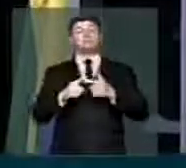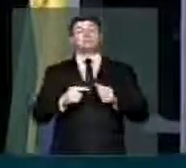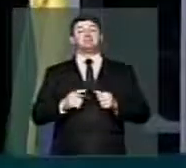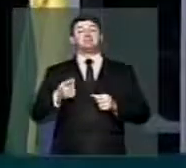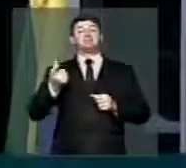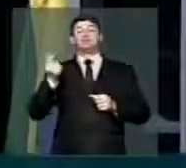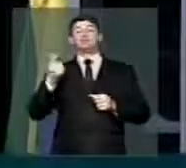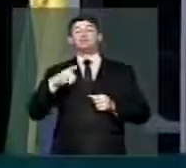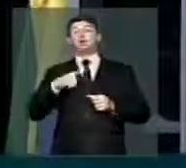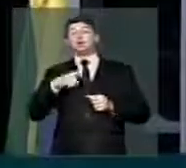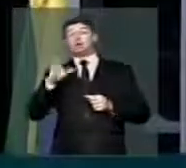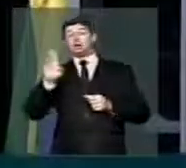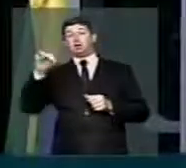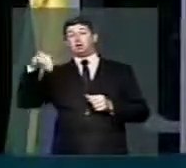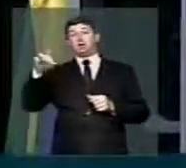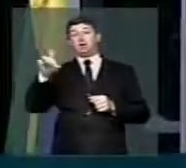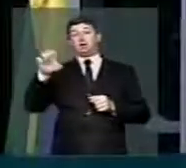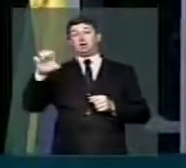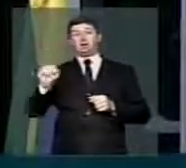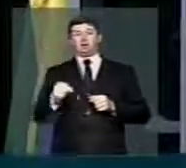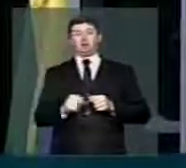temos dinheiro do BNDES